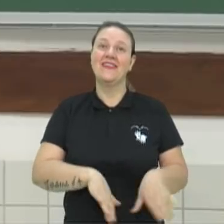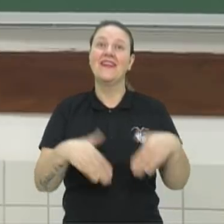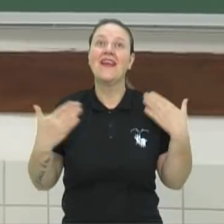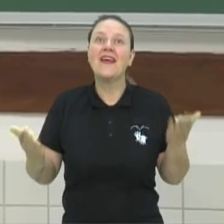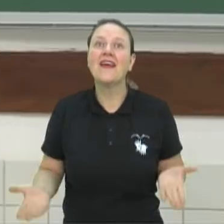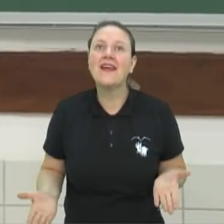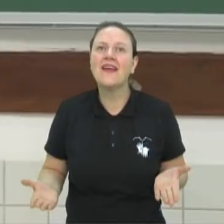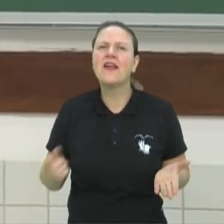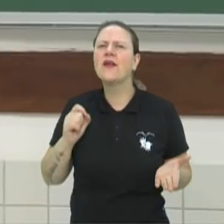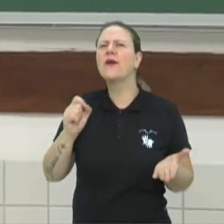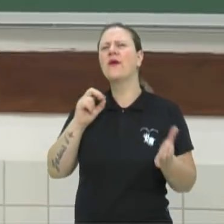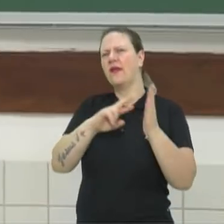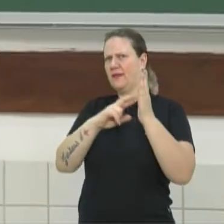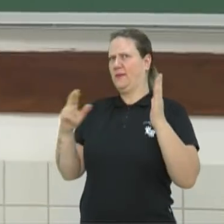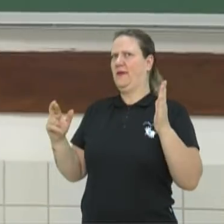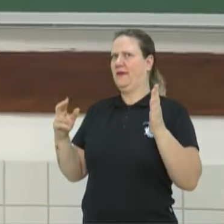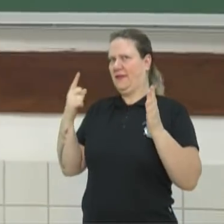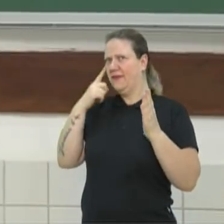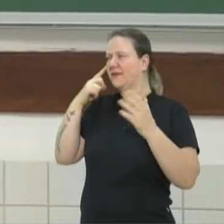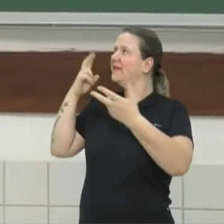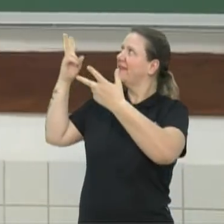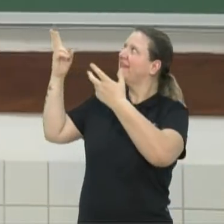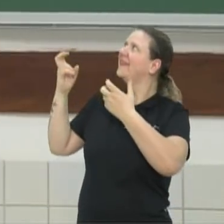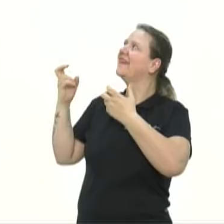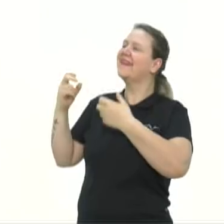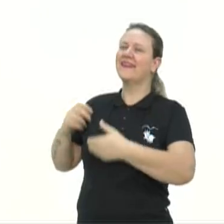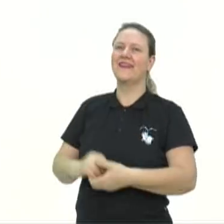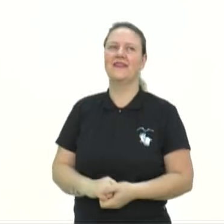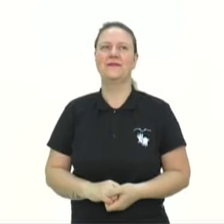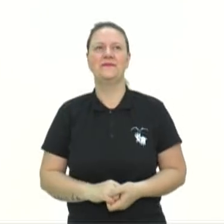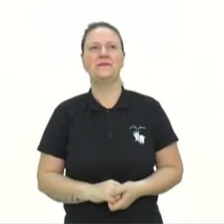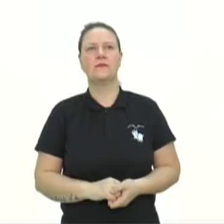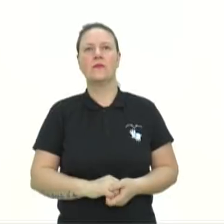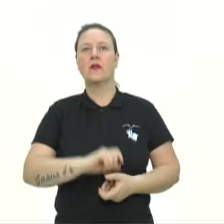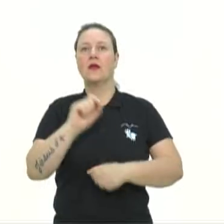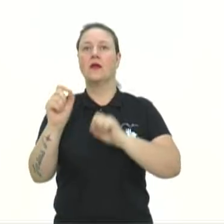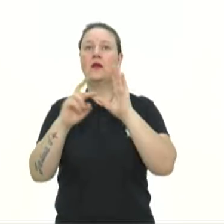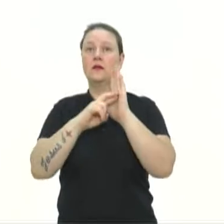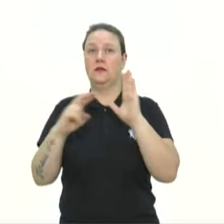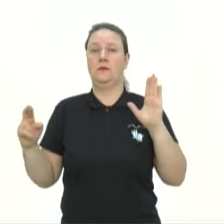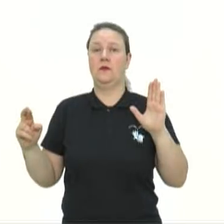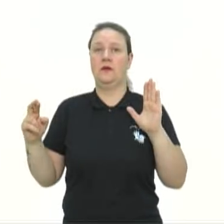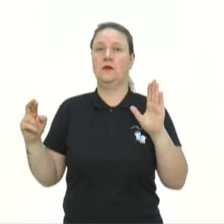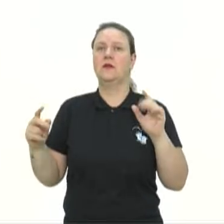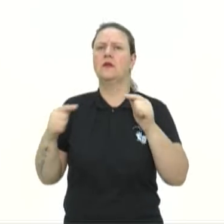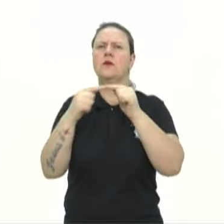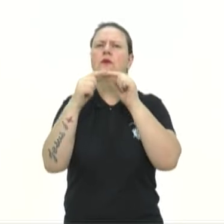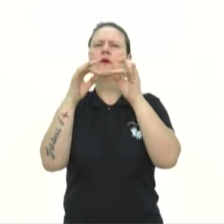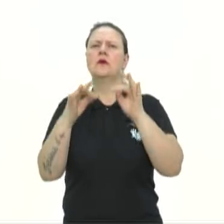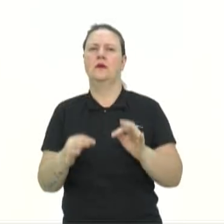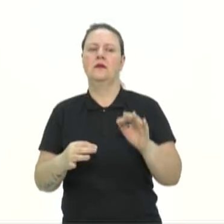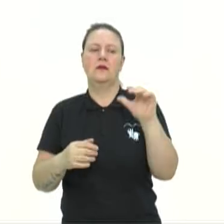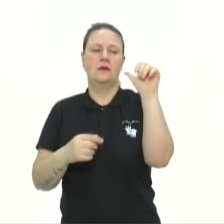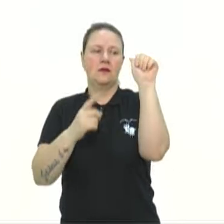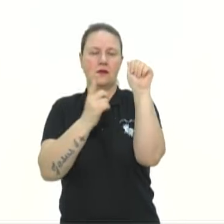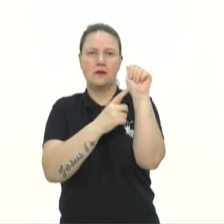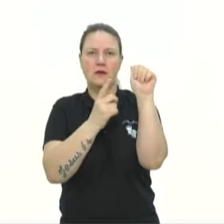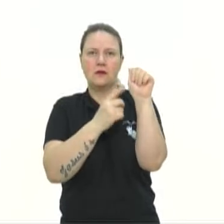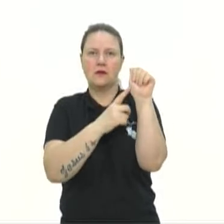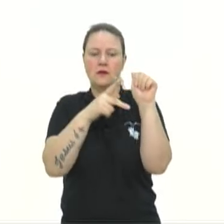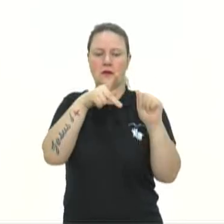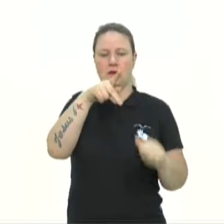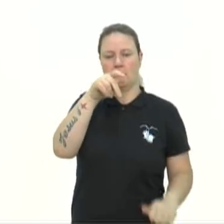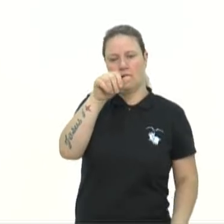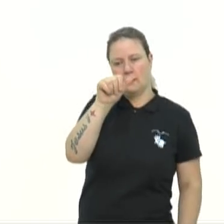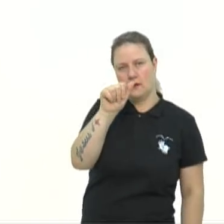E aí, o que que você respondeu? Vamos ver aqui. A resposta correta é a letra A, porque ela tem um para